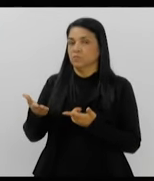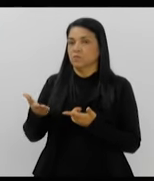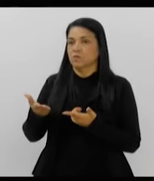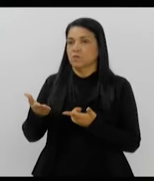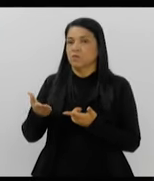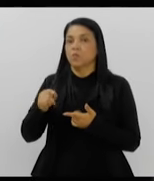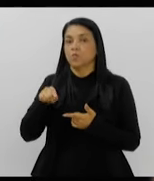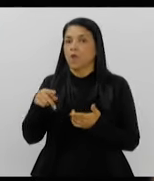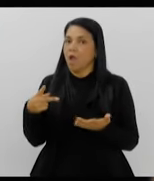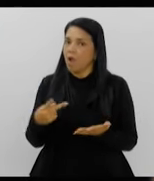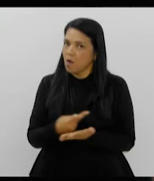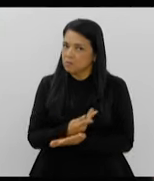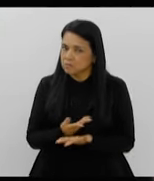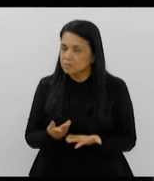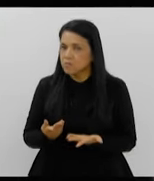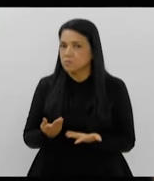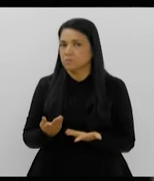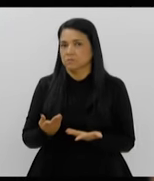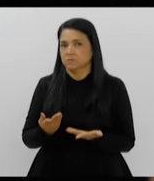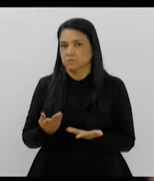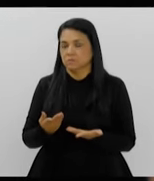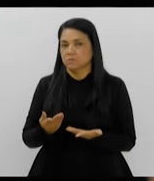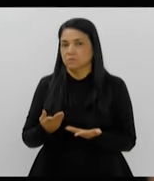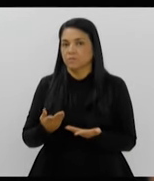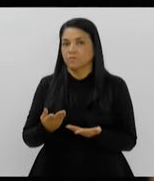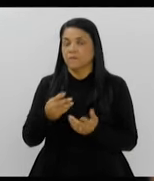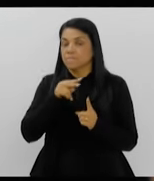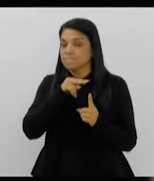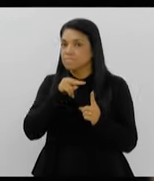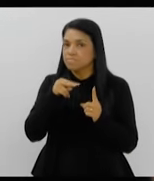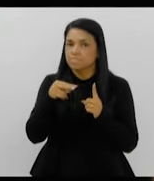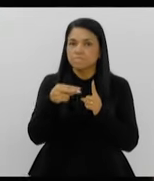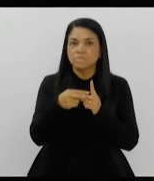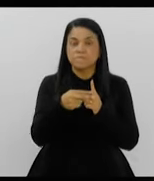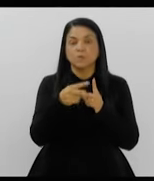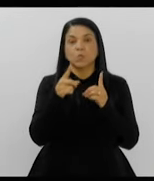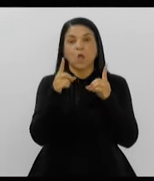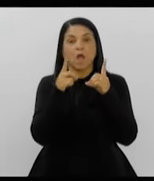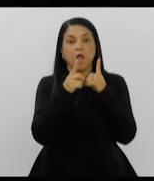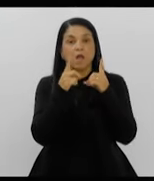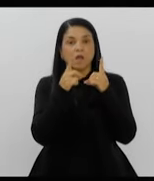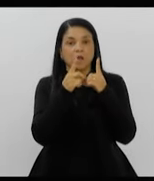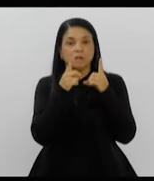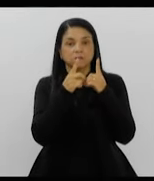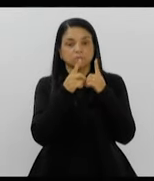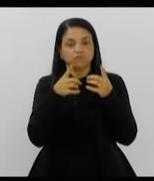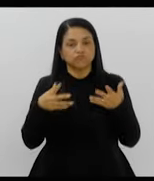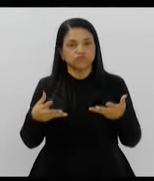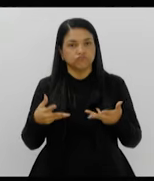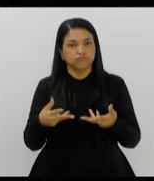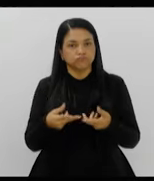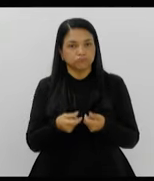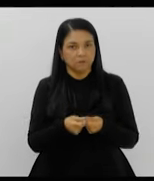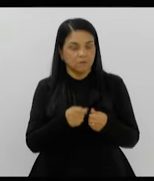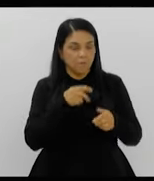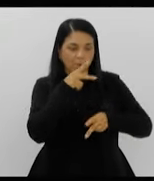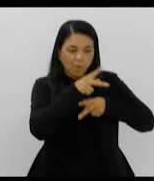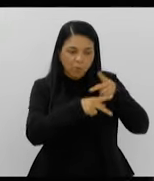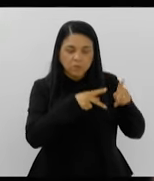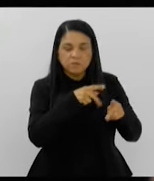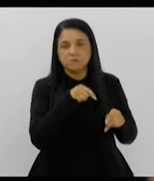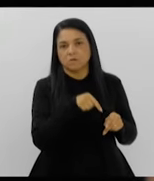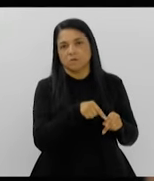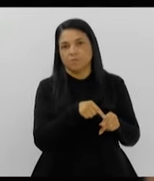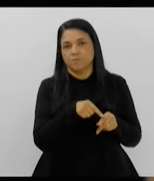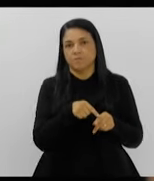relação ao que está acontecendo, não é, visando sempre o atendimento de qualidade à população. Então,